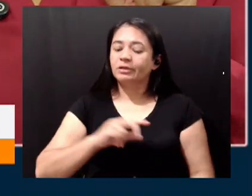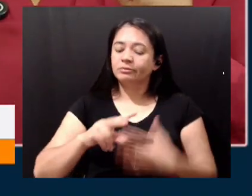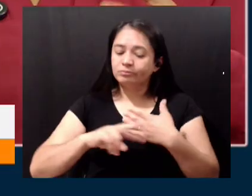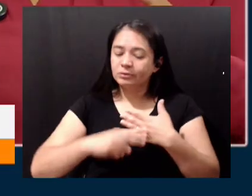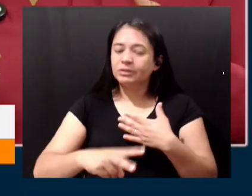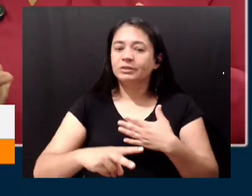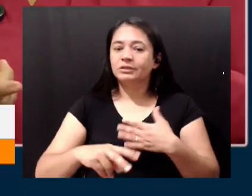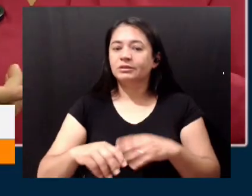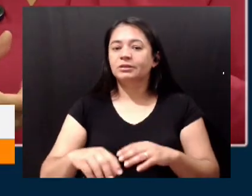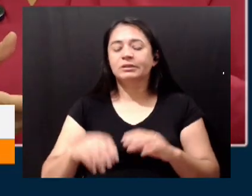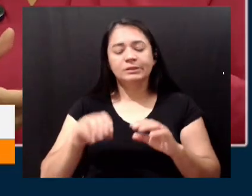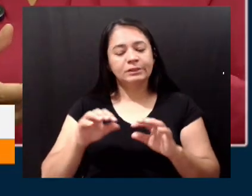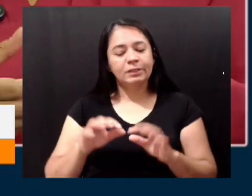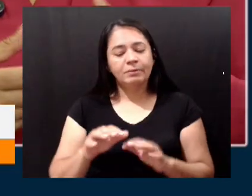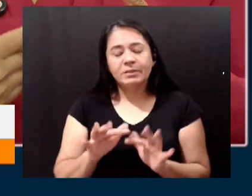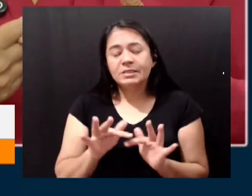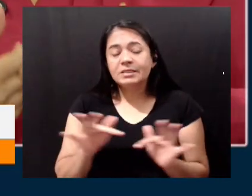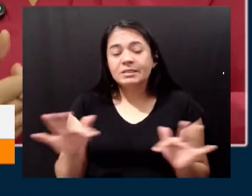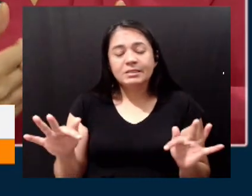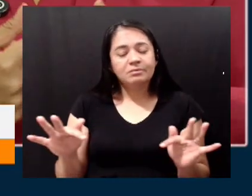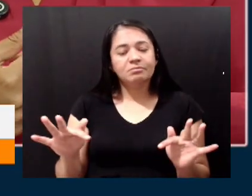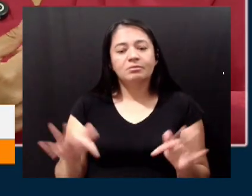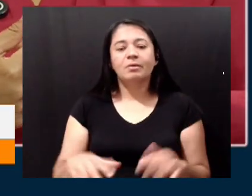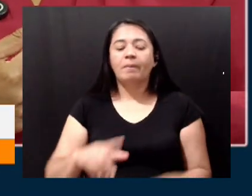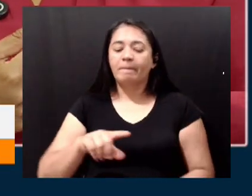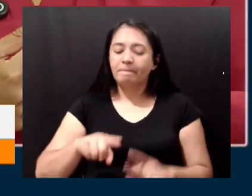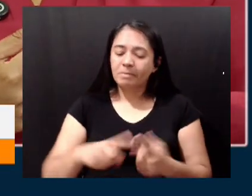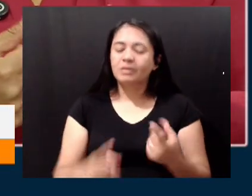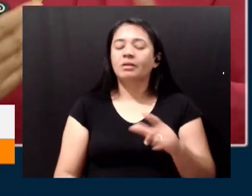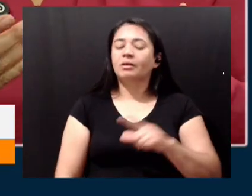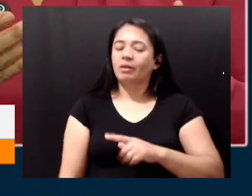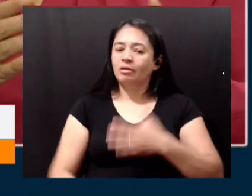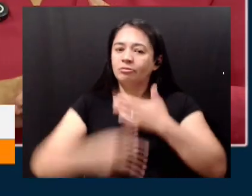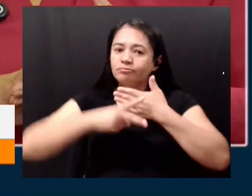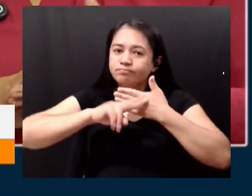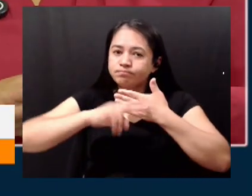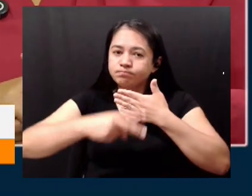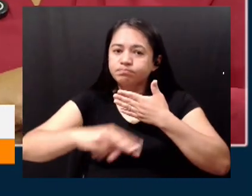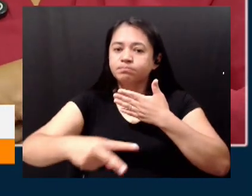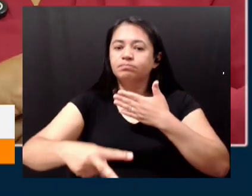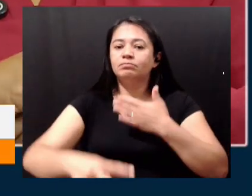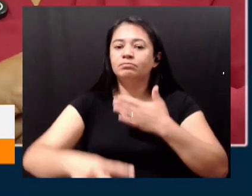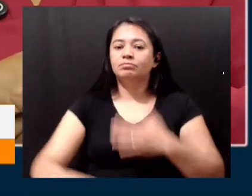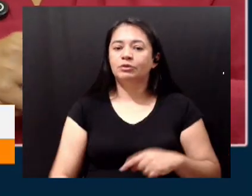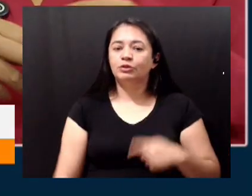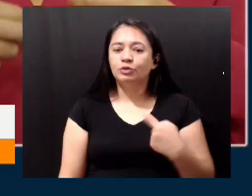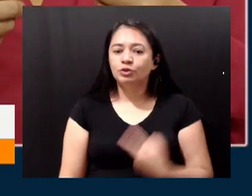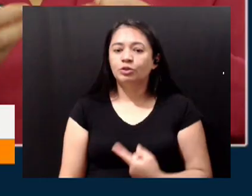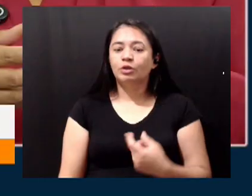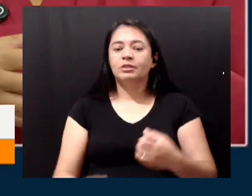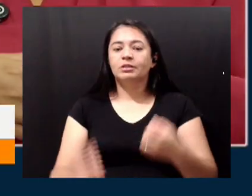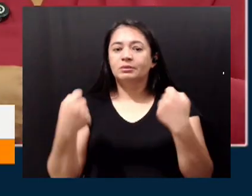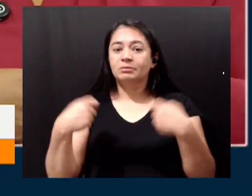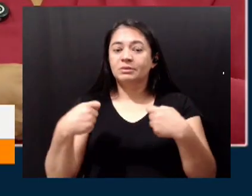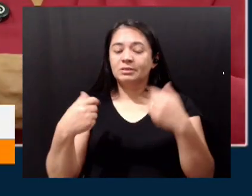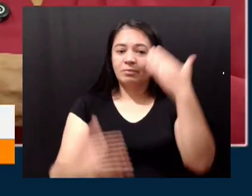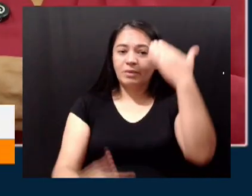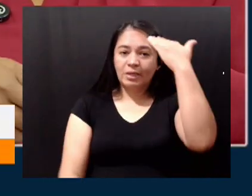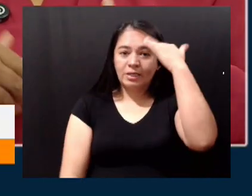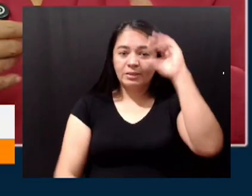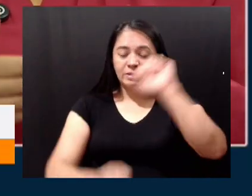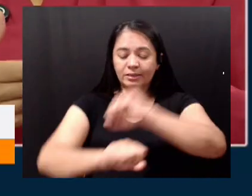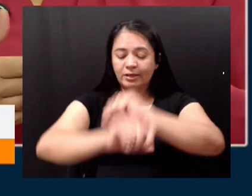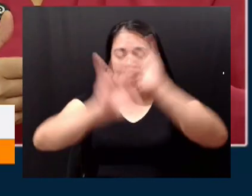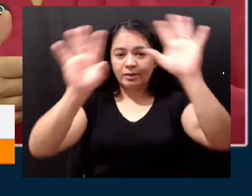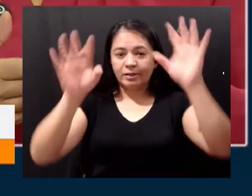mais pequenininha que seja, né, doutora, ele vai sim ter uma reação, então a gente precisa entender mais sobre isso, falar mais sobre isso, porque é